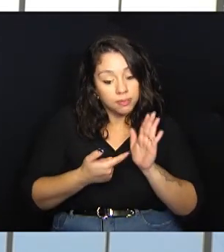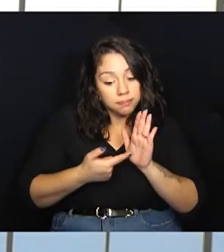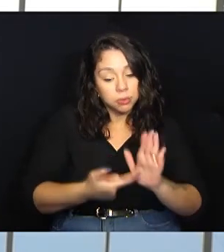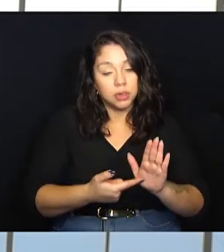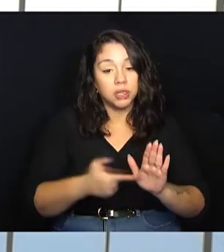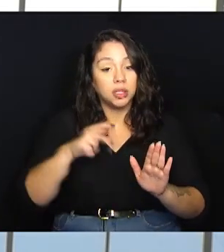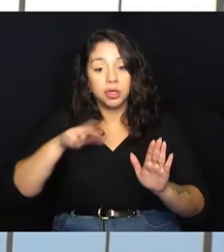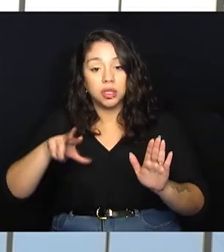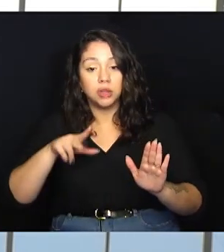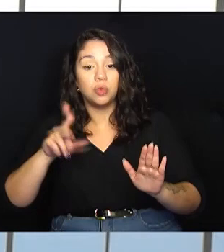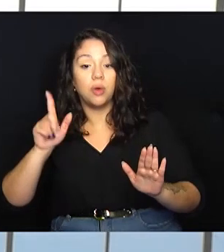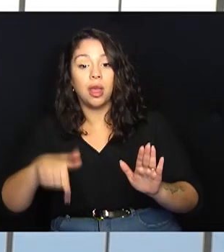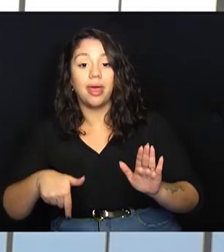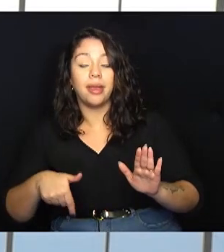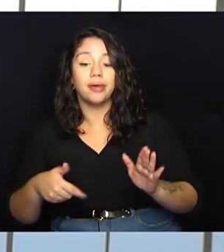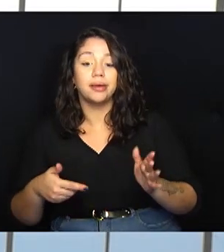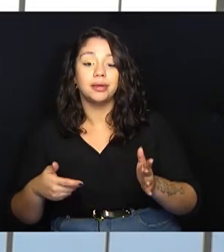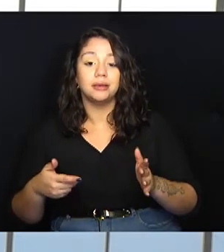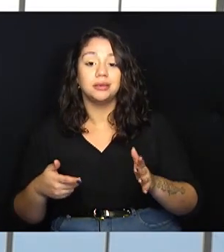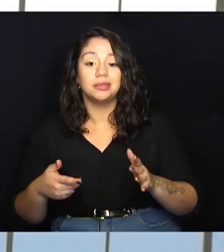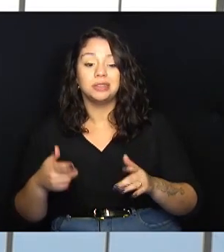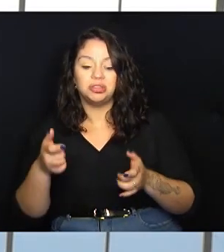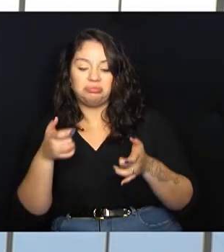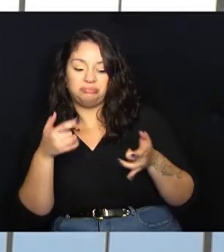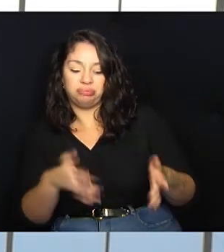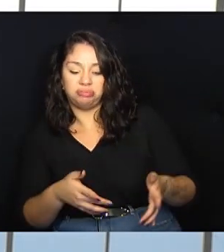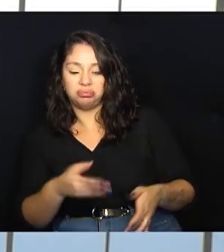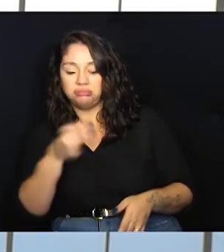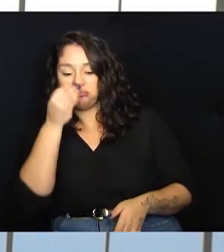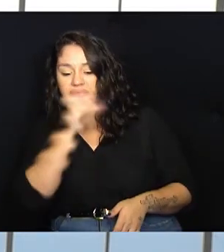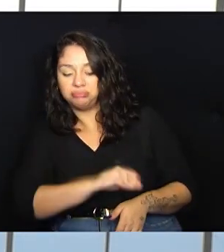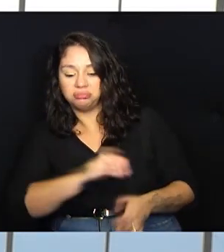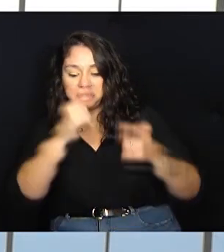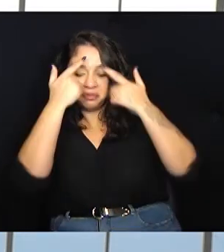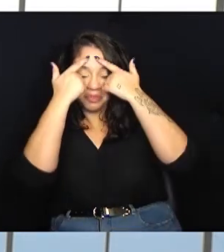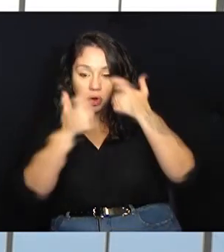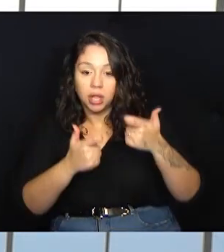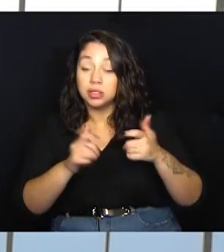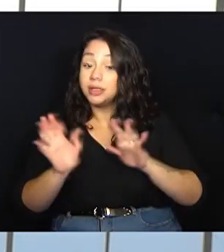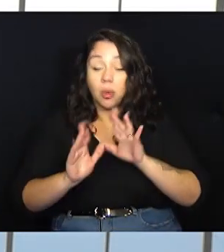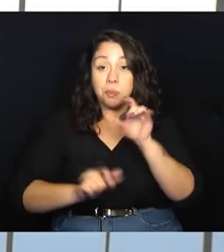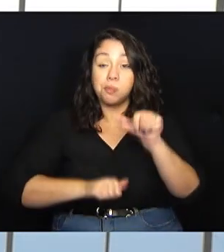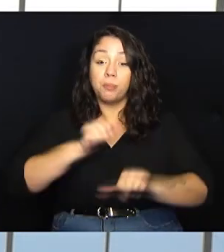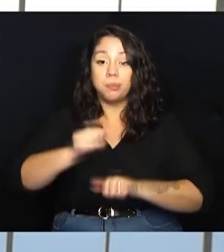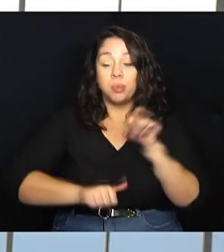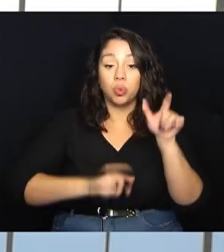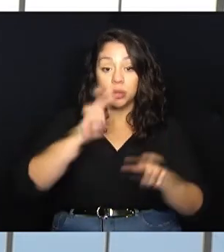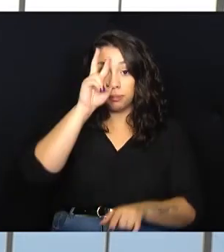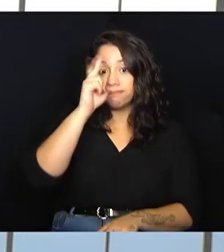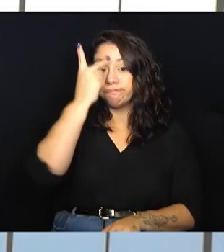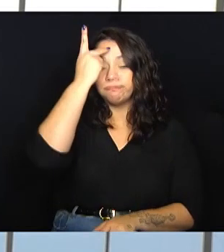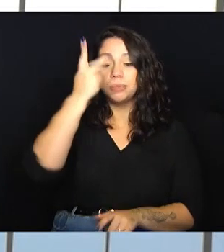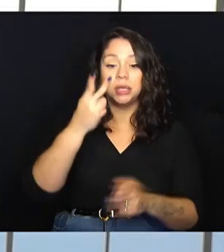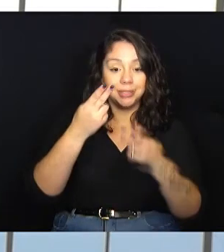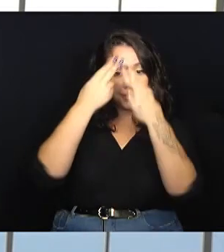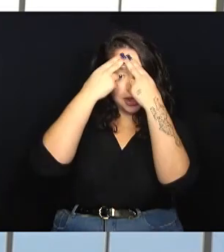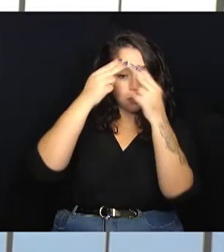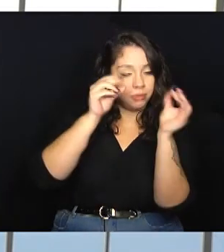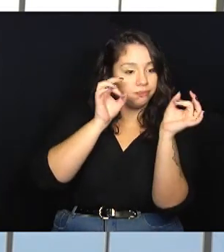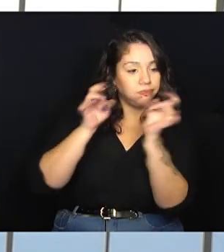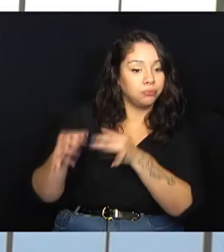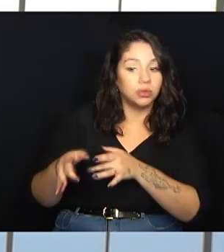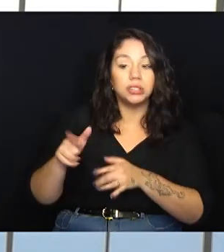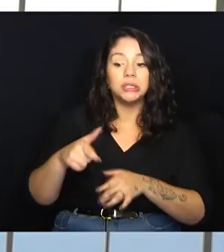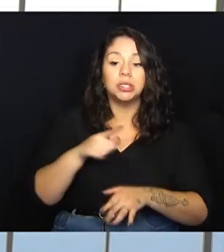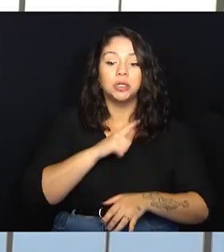seja muitas vezes aquela do abandono, da violência, né, desses traumas, né? É você apresentar uma outra possibilidade.